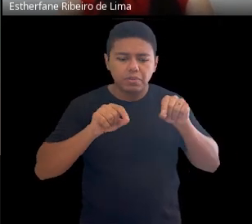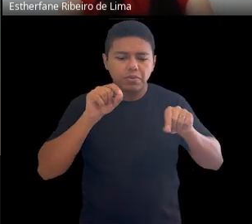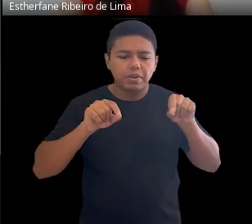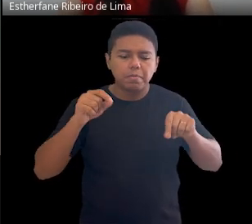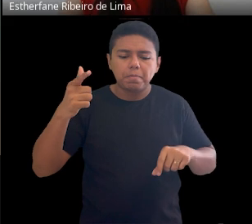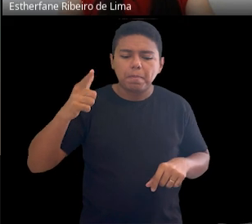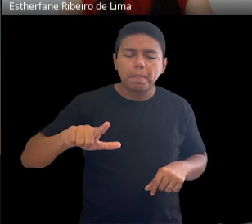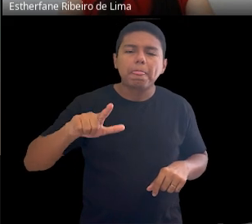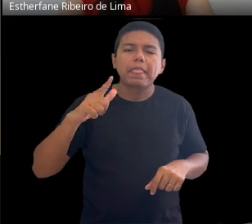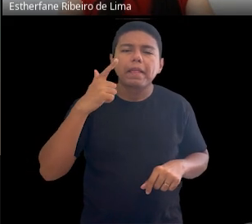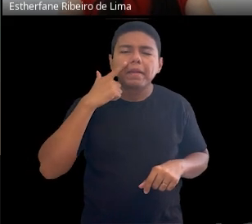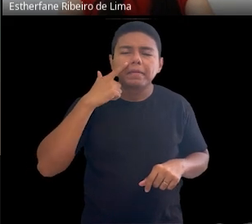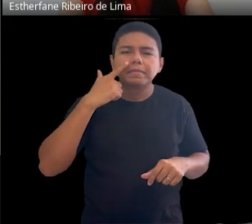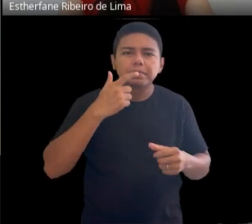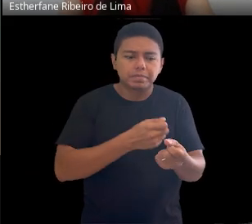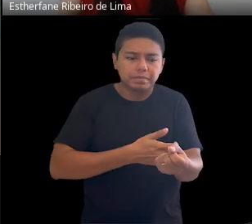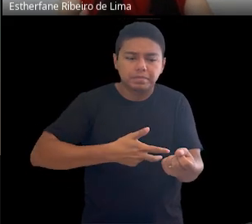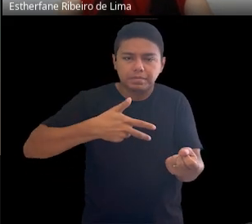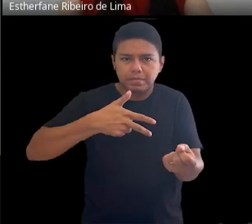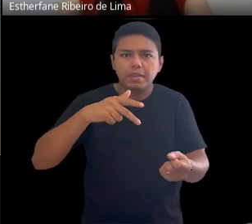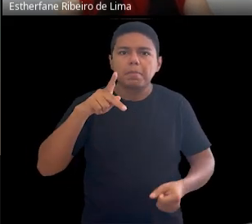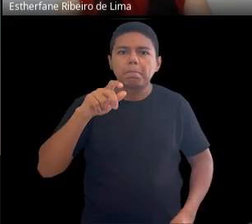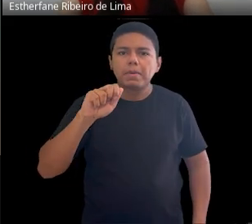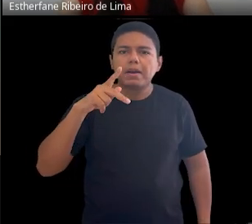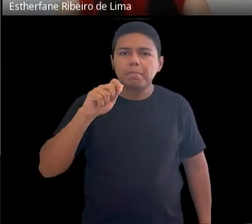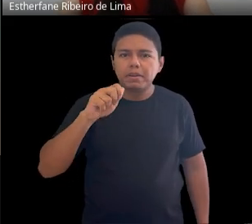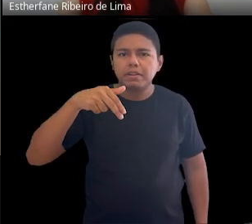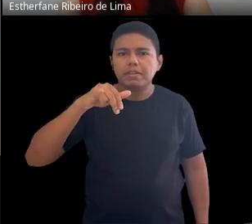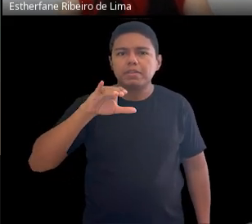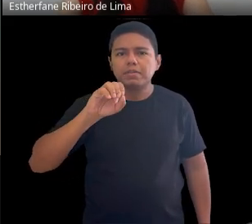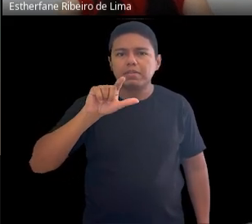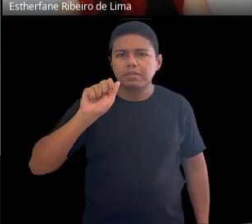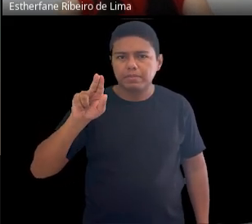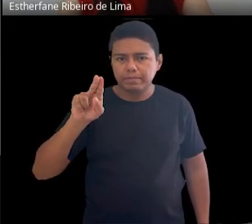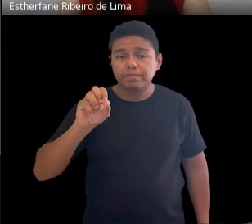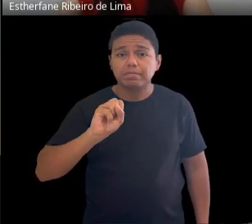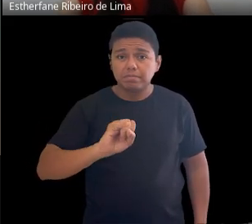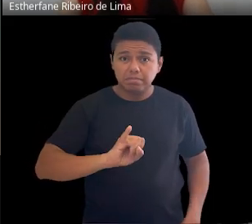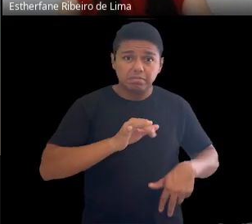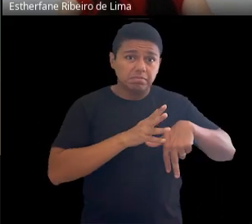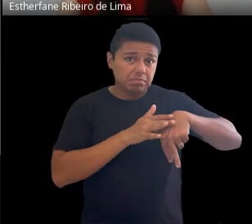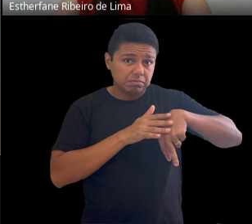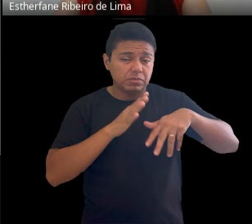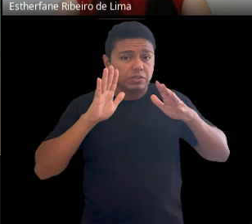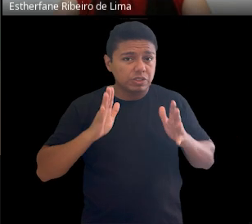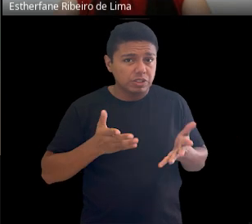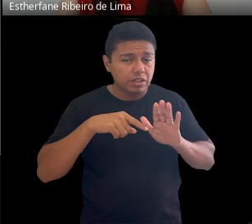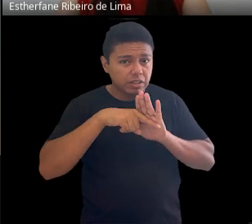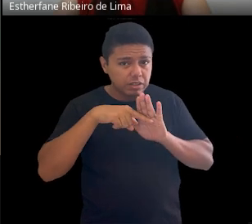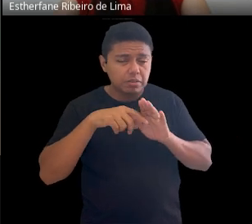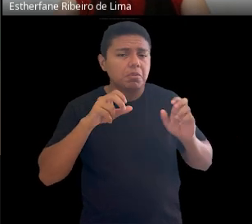se necessário. Por que se necessário? Porque se o paciente já realizou durante aquele ano o citopatológico, então está tudo ok,